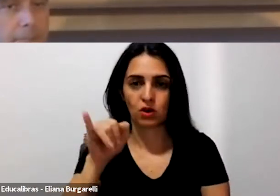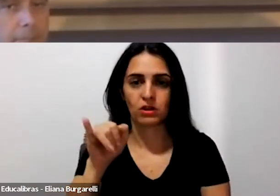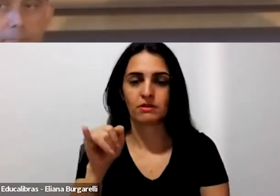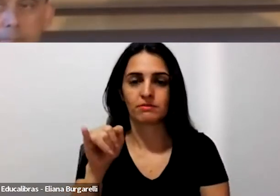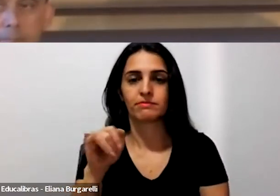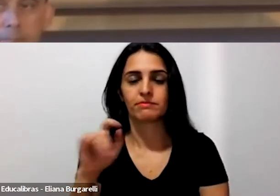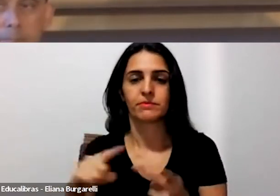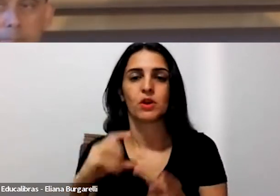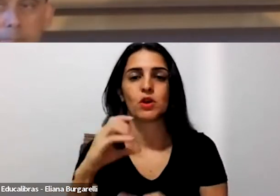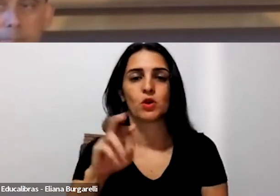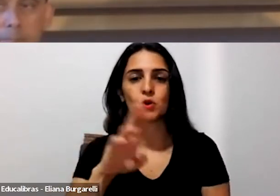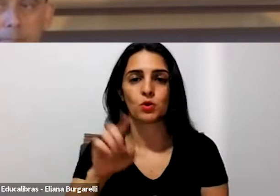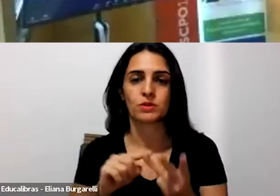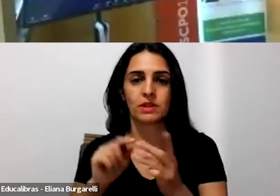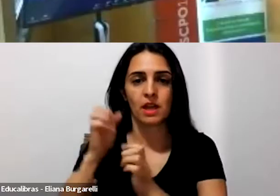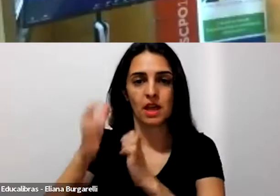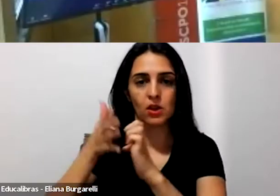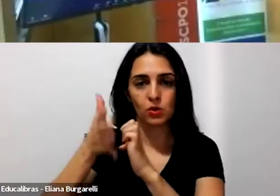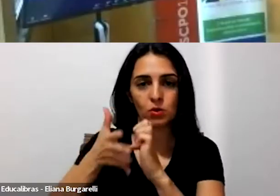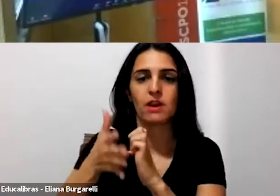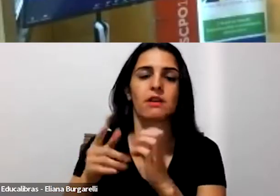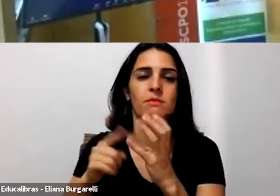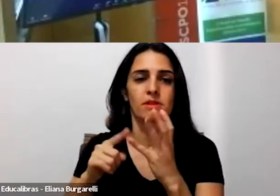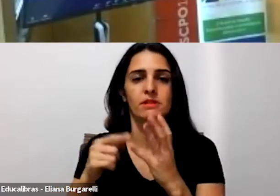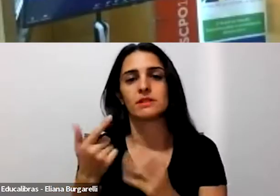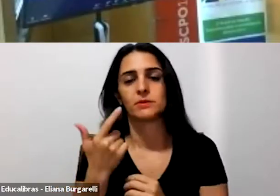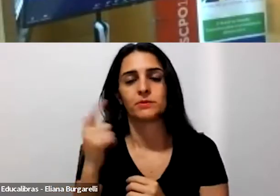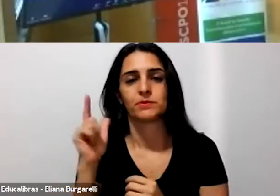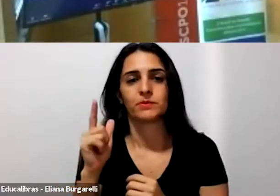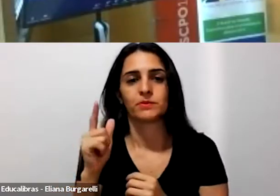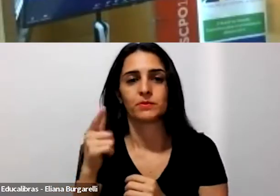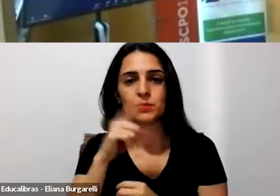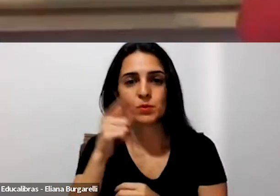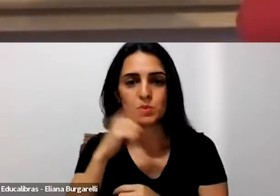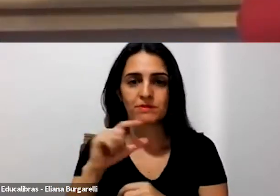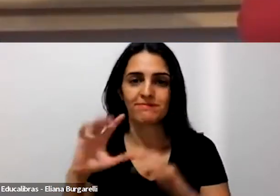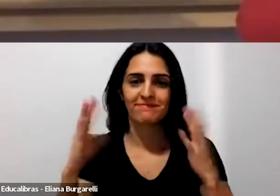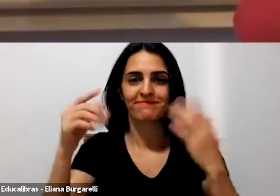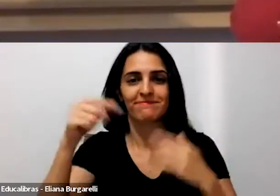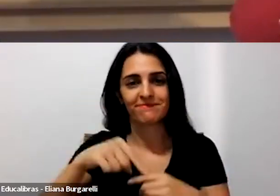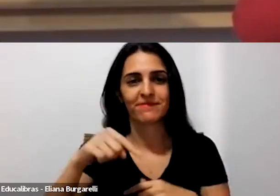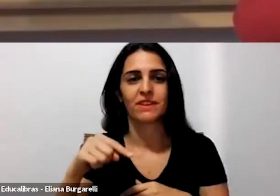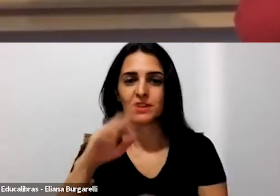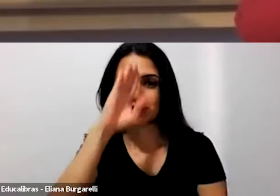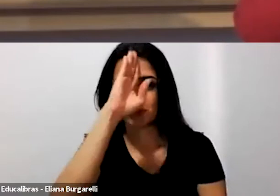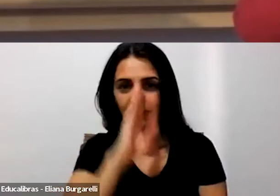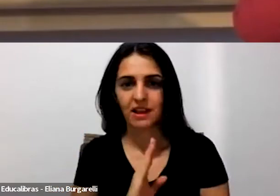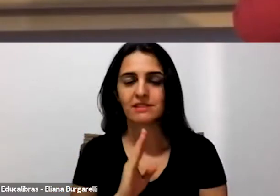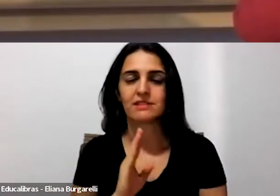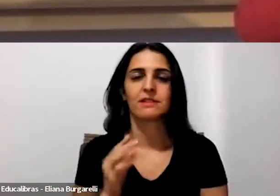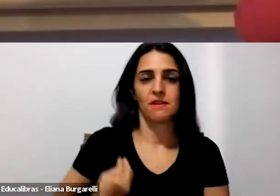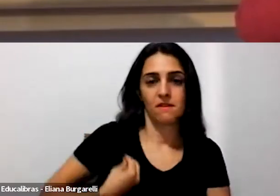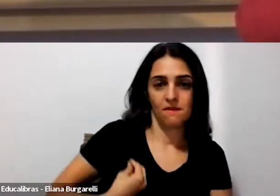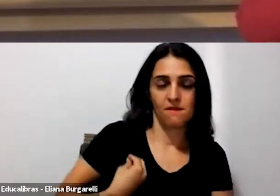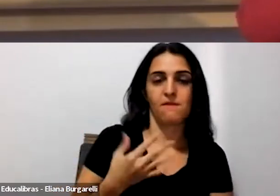Cruz Paris, a Educalibras, a Sciences Po e a Vie Étudiante, por nos possibilitar realizar esse evento gratuito, híbrido, nesse